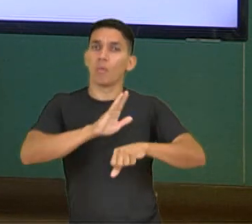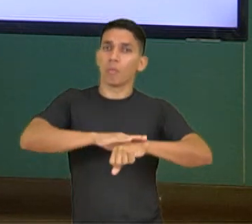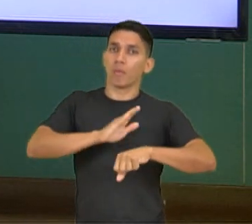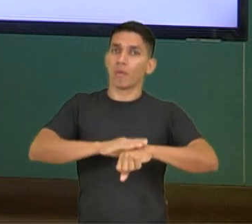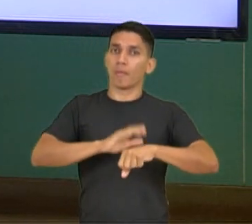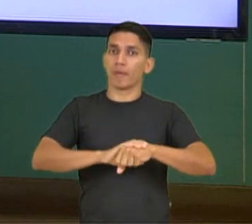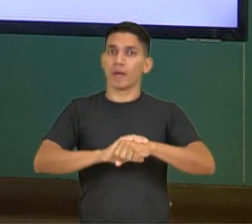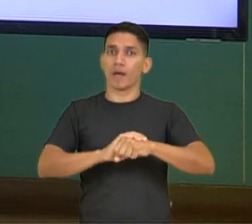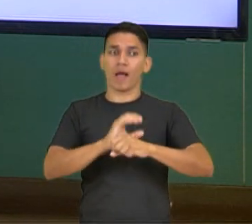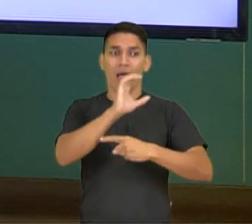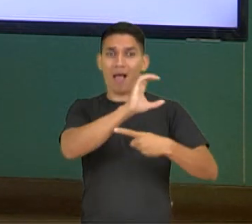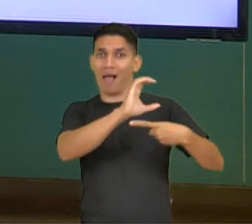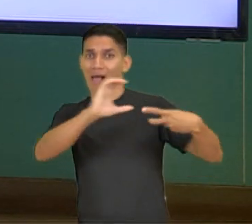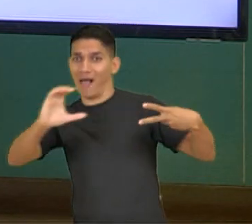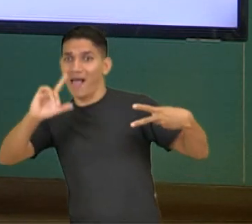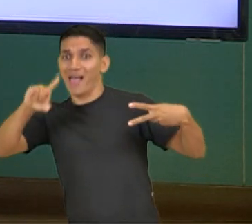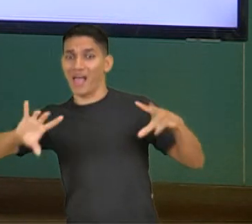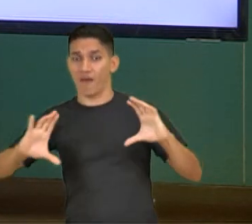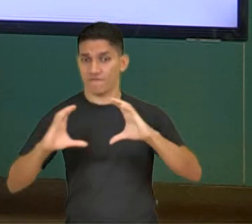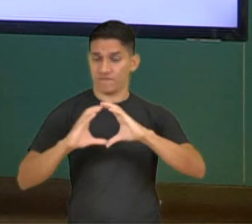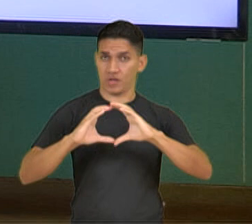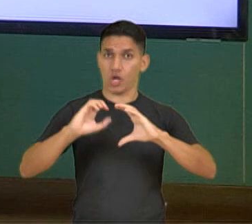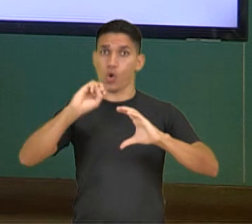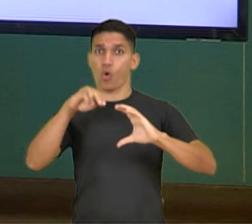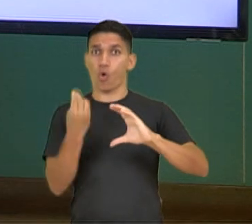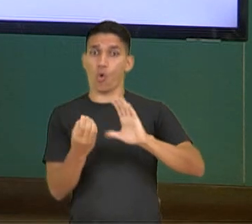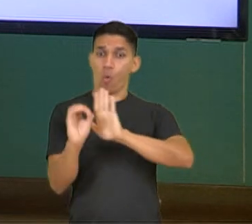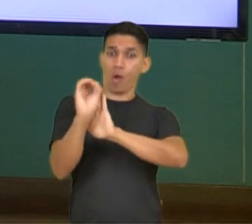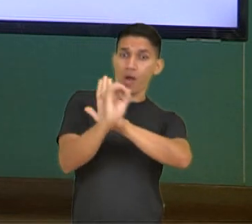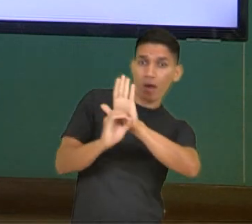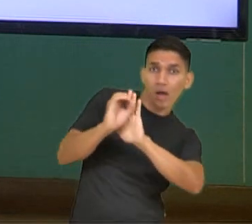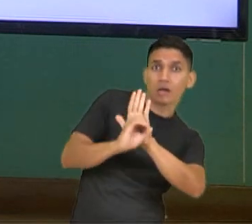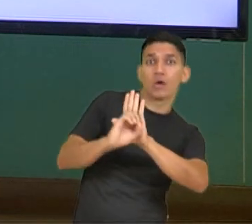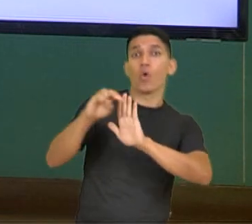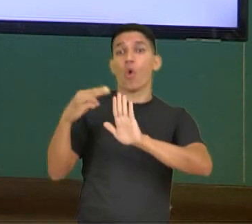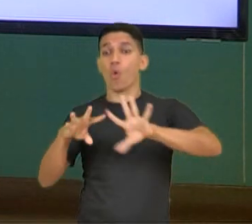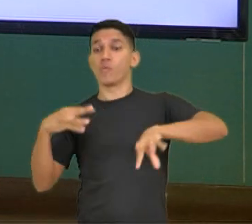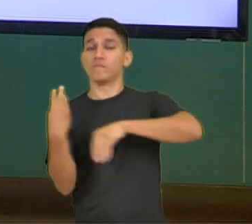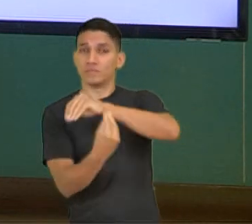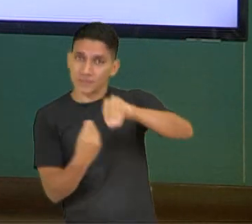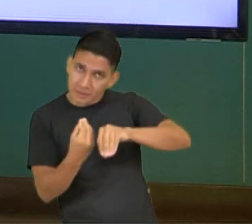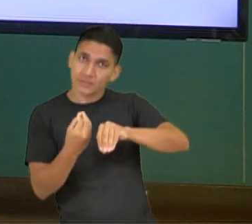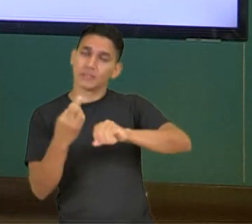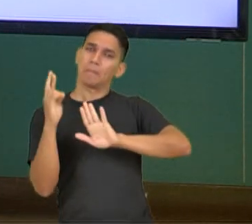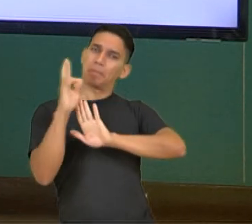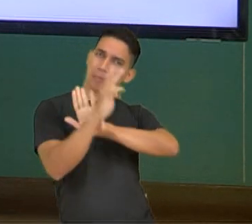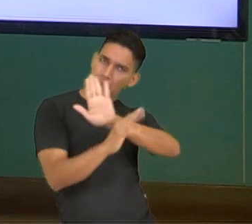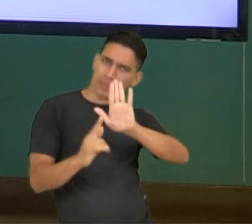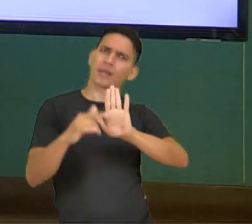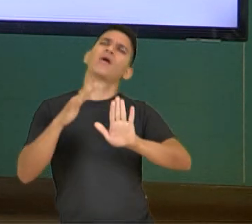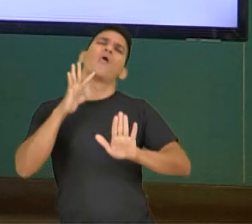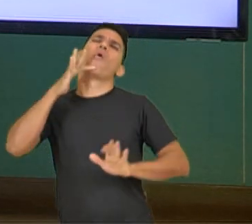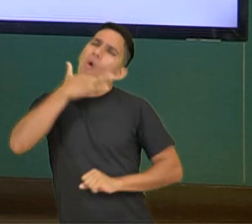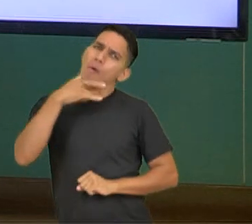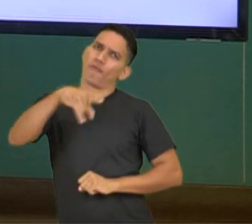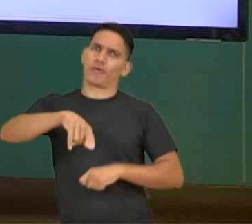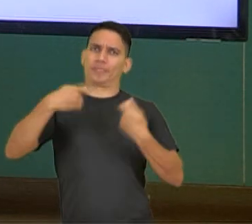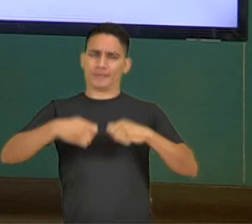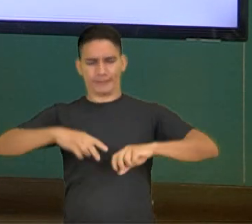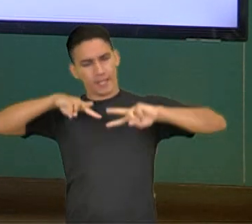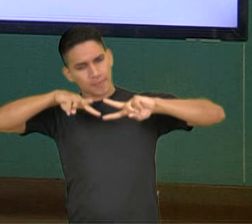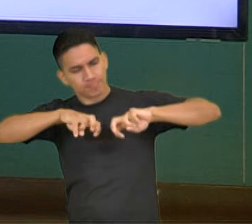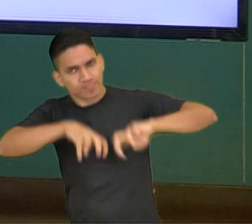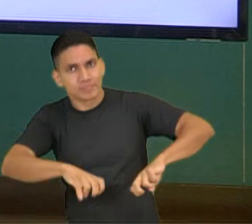é fechada, aromática ou mista e, claro, você precisa